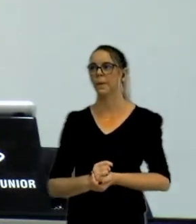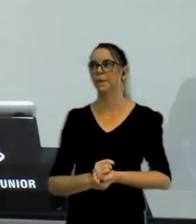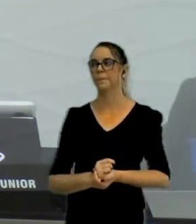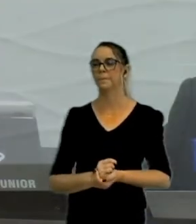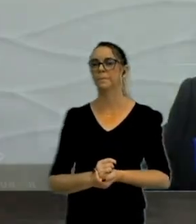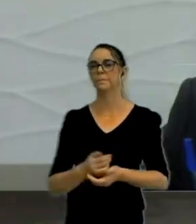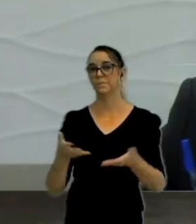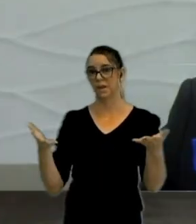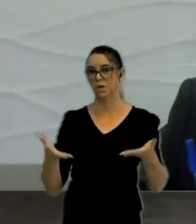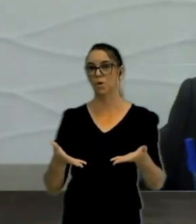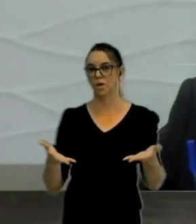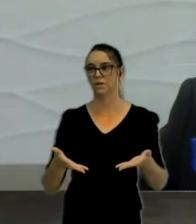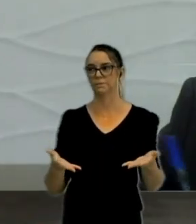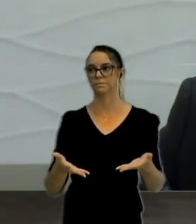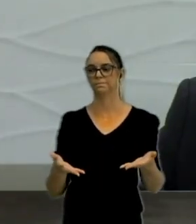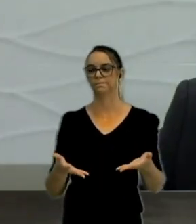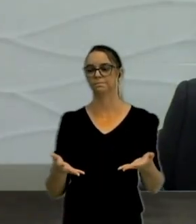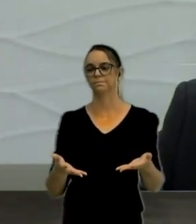Passo